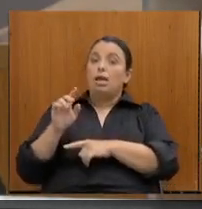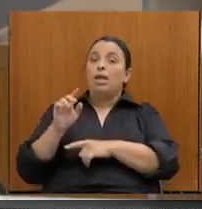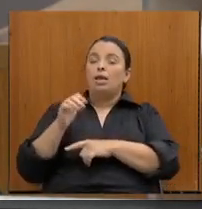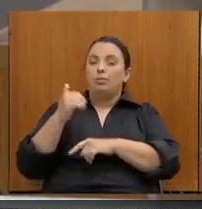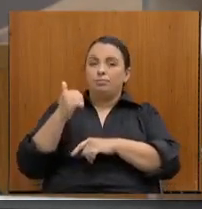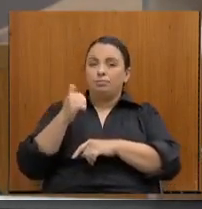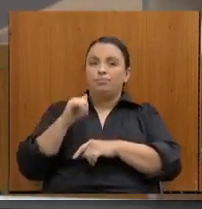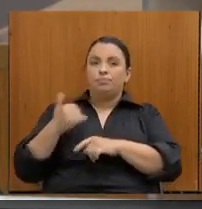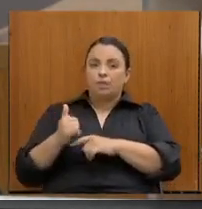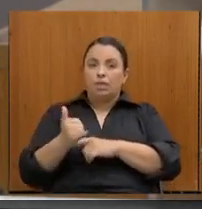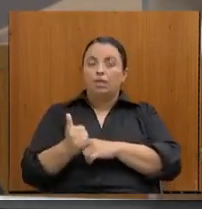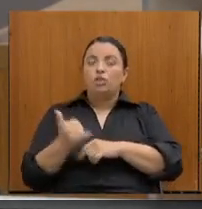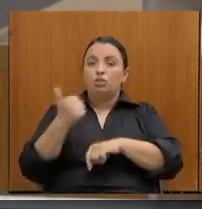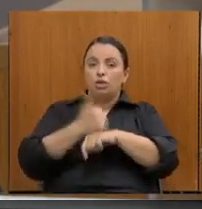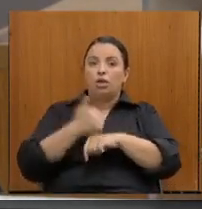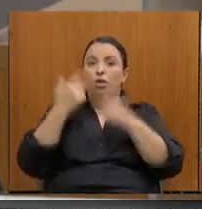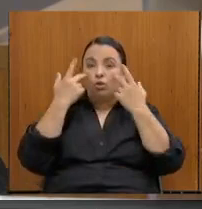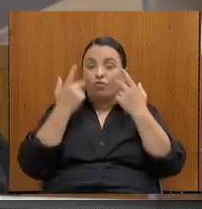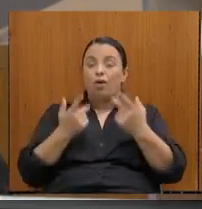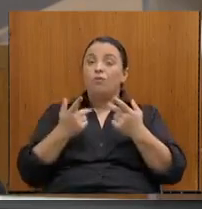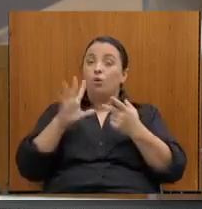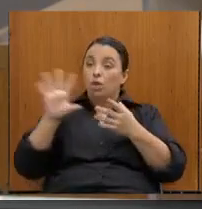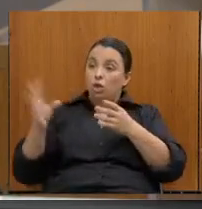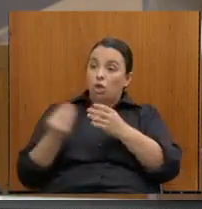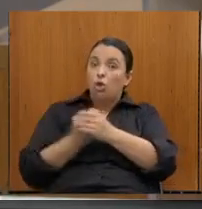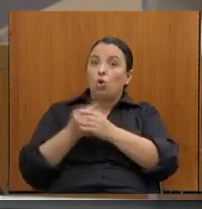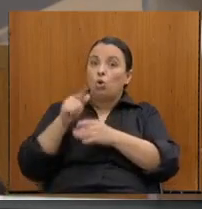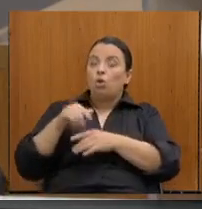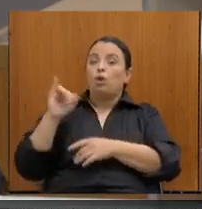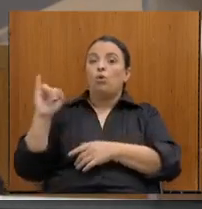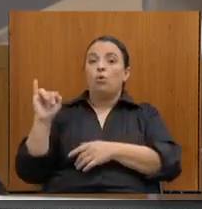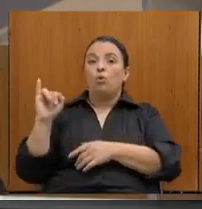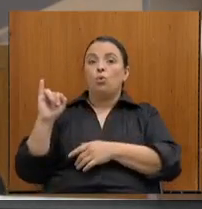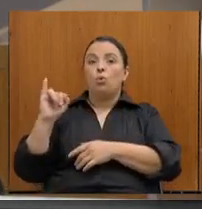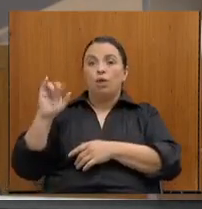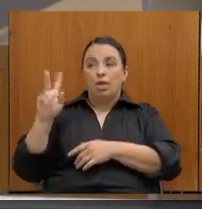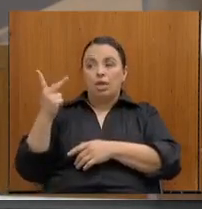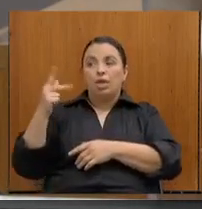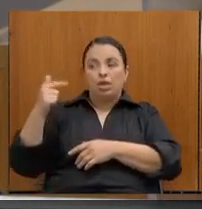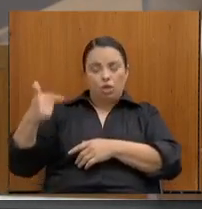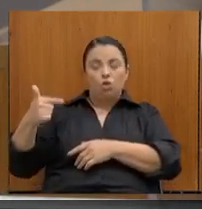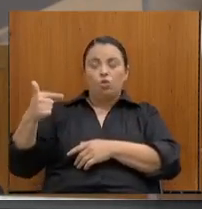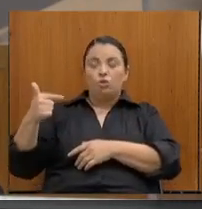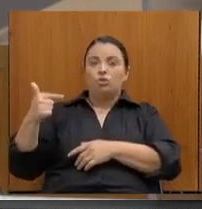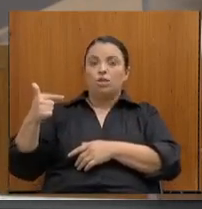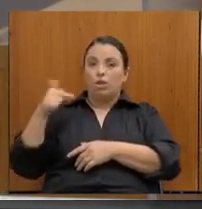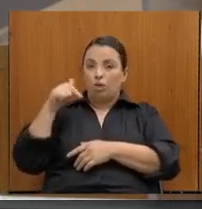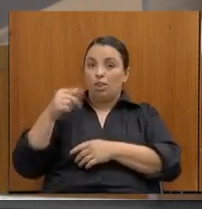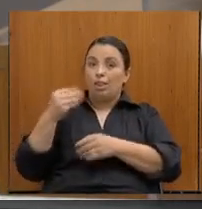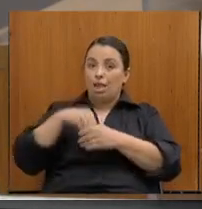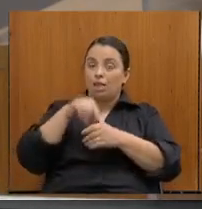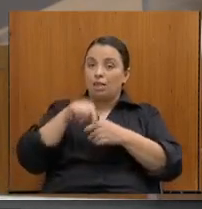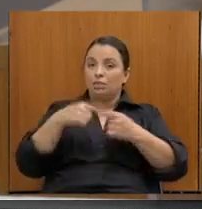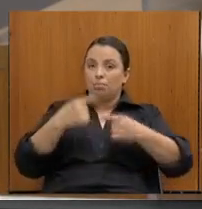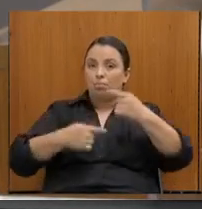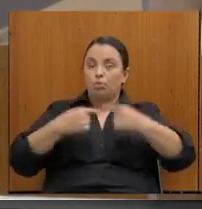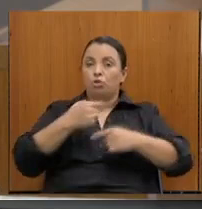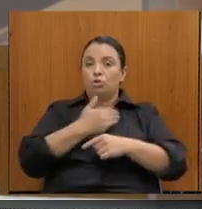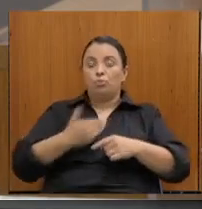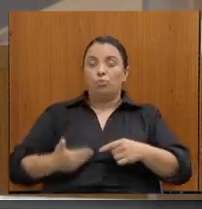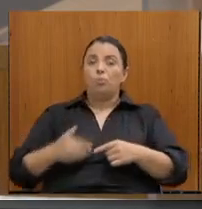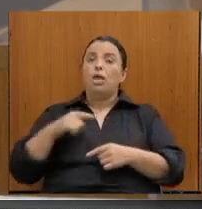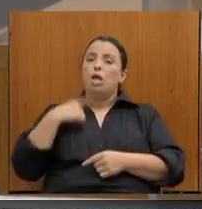essa inclusão do hidrogénio nessas políticas públicas é um trabalho que nós doente estamos à disposição para contribuir